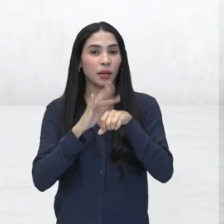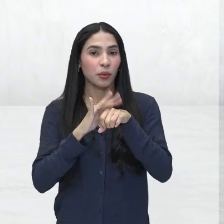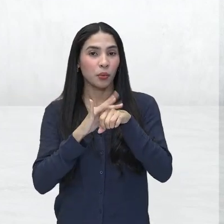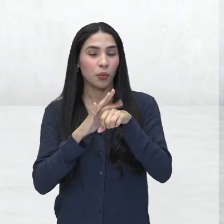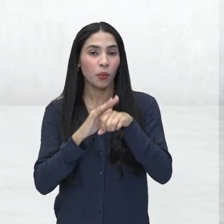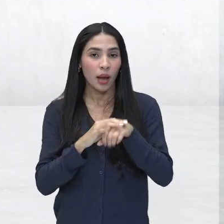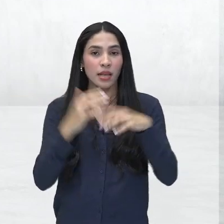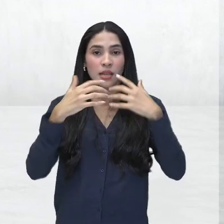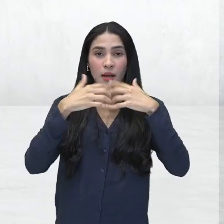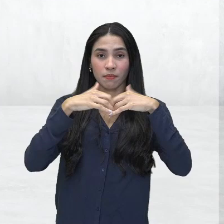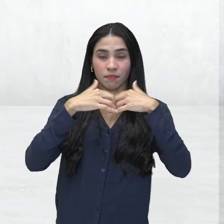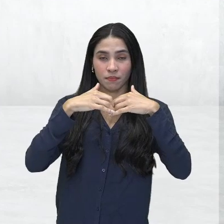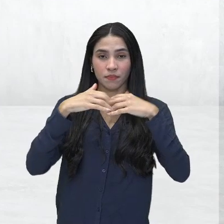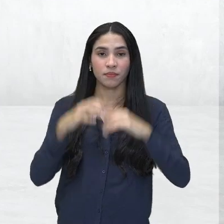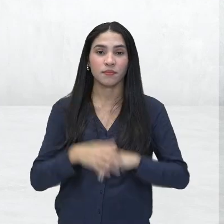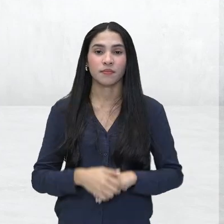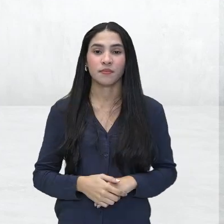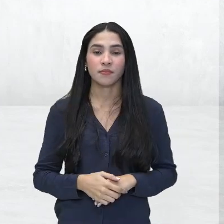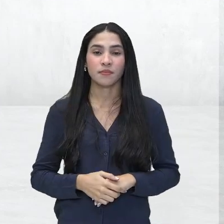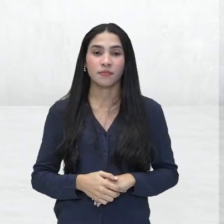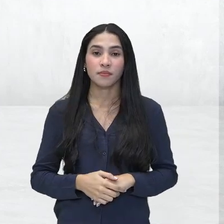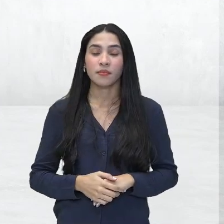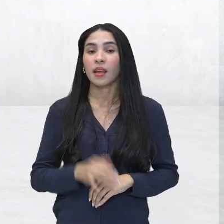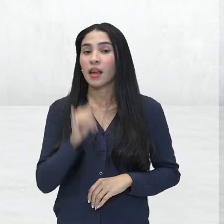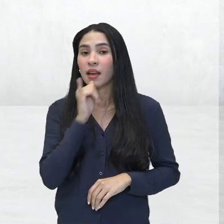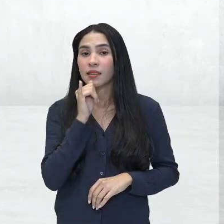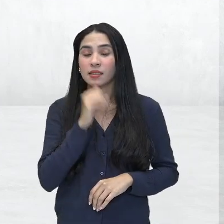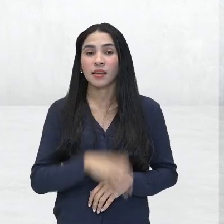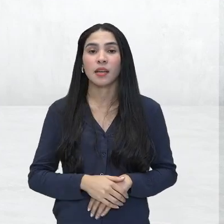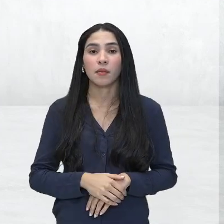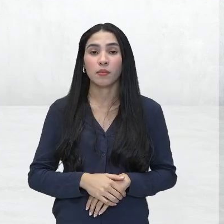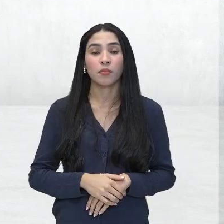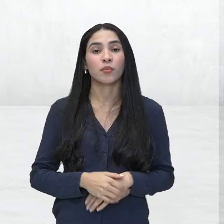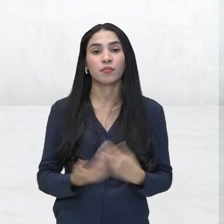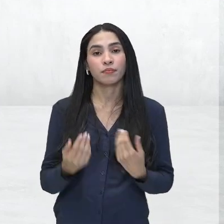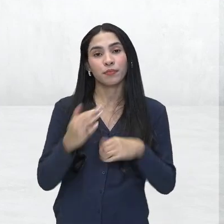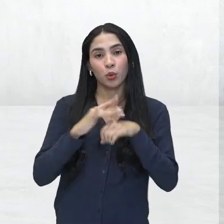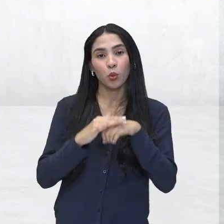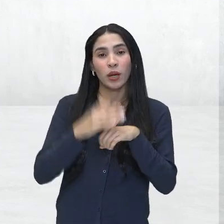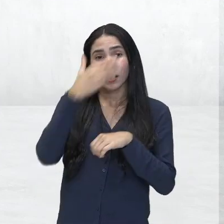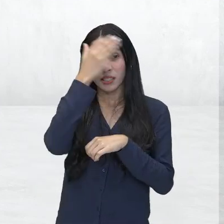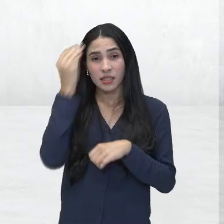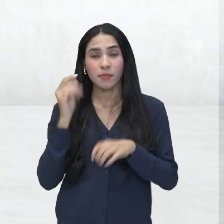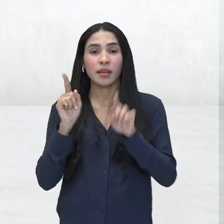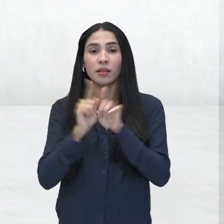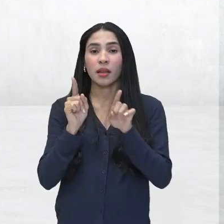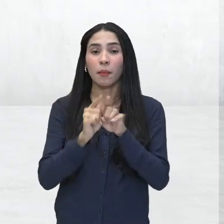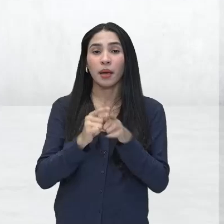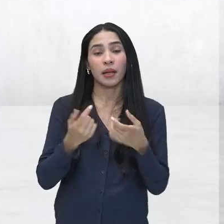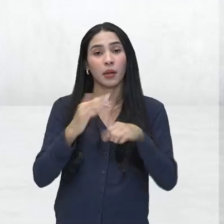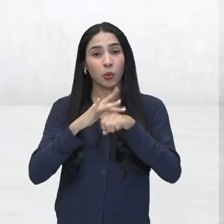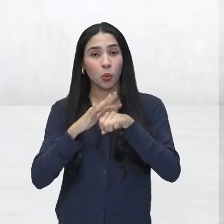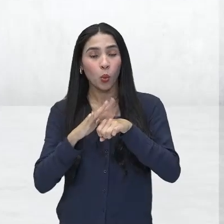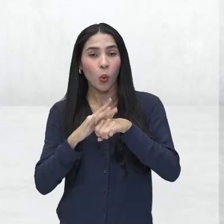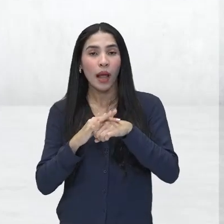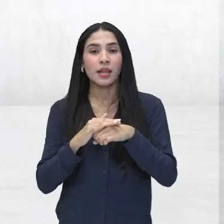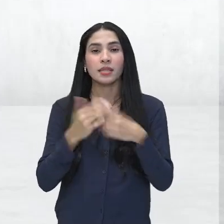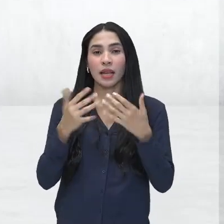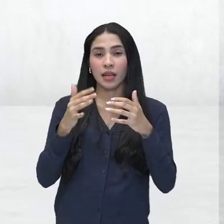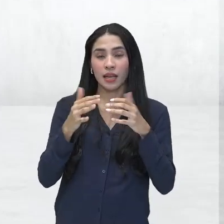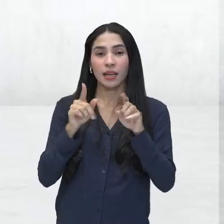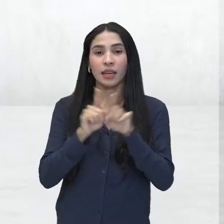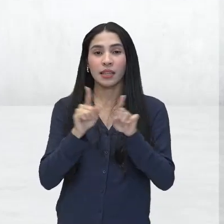doenças neurodegenerativas, como o Alzheimer, o Parkinson e a esclerose múltipla.